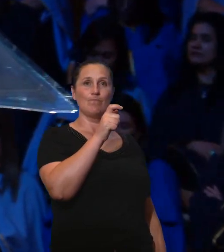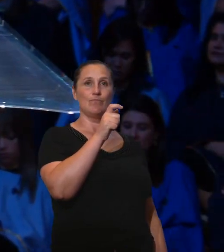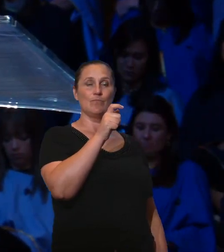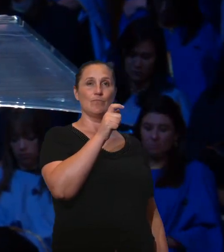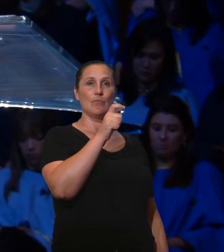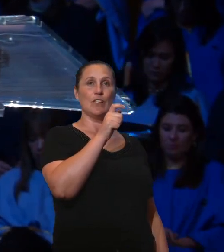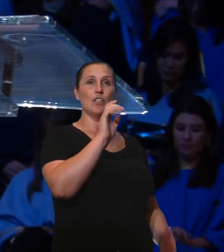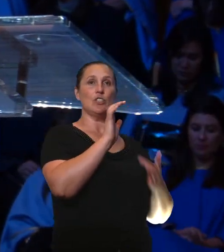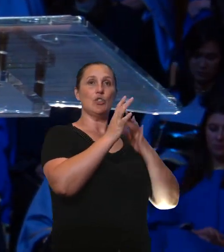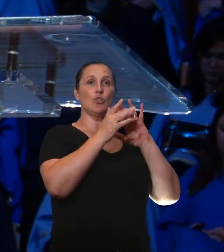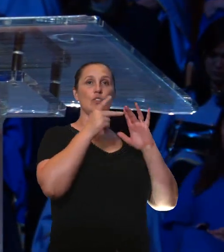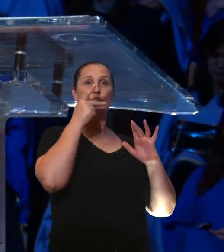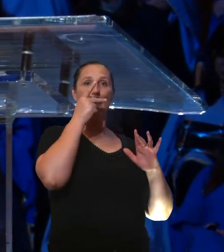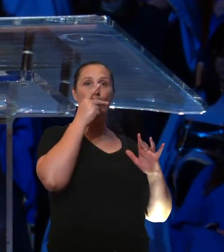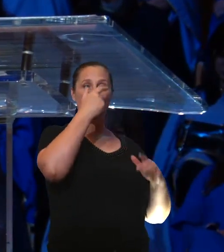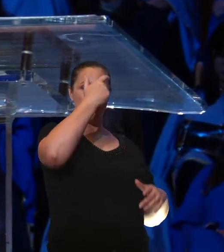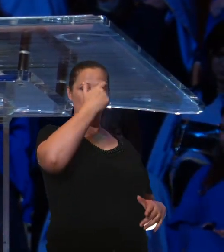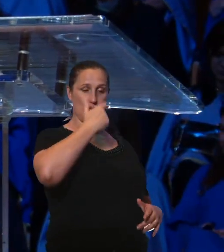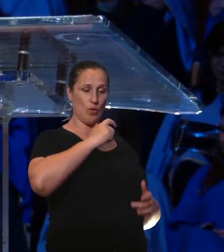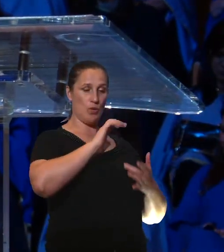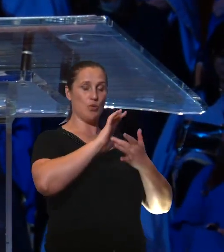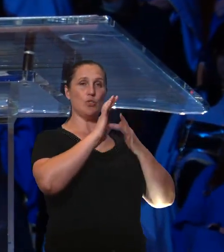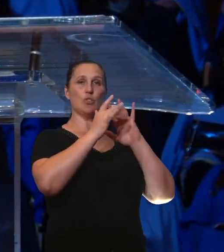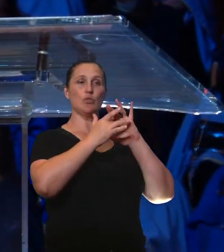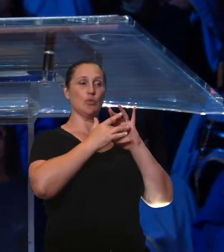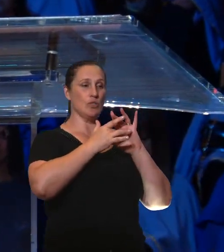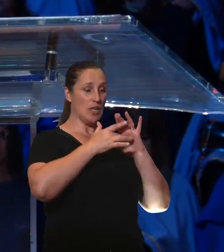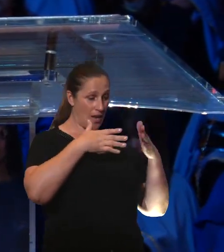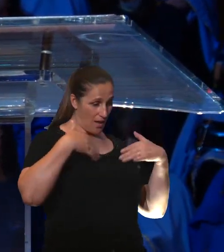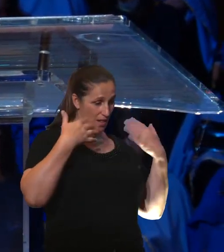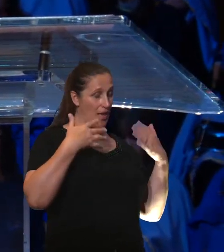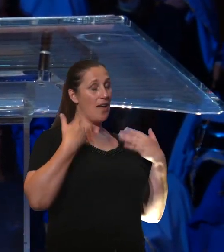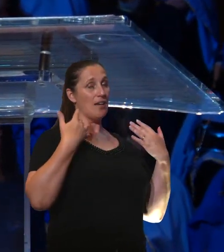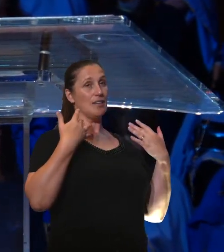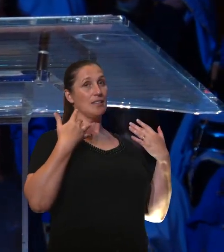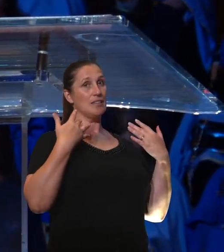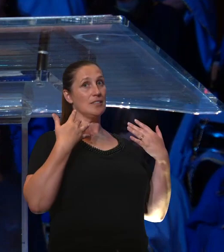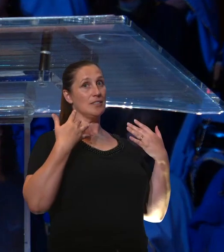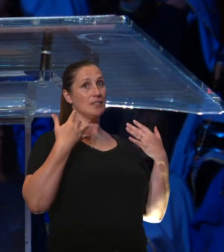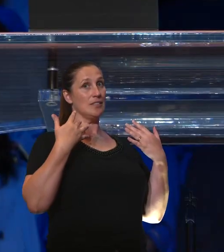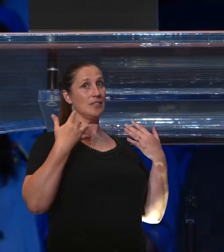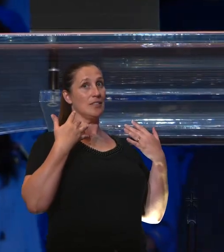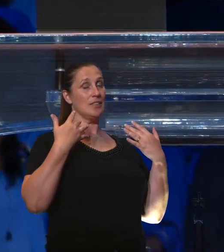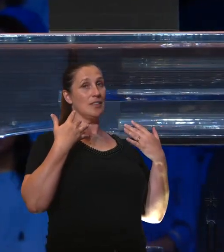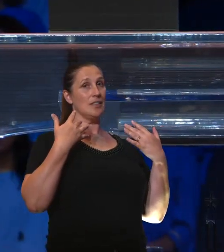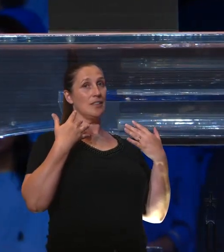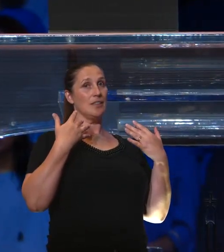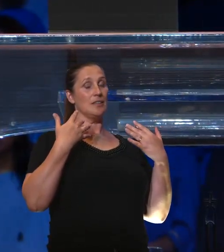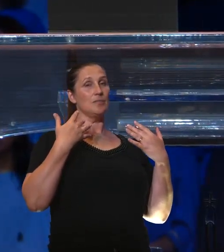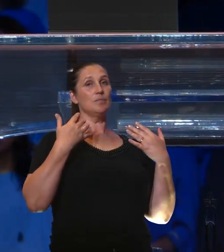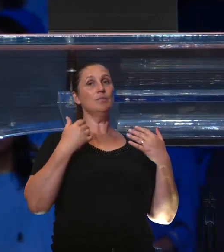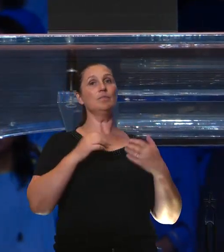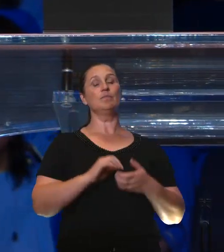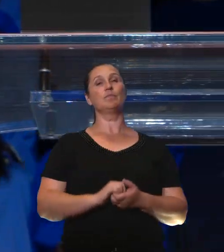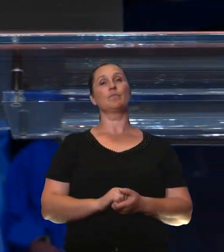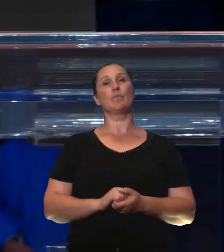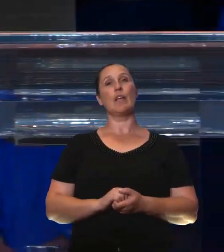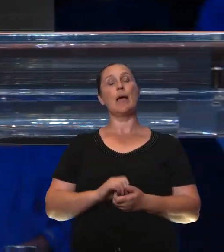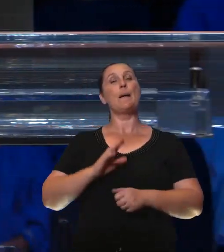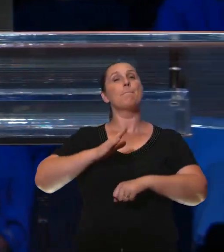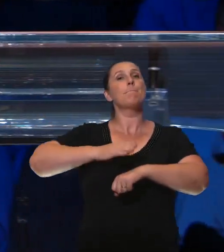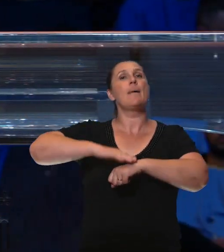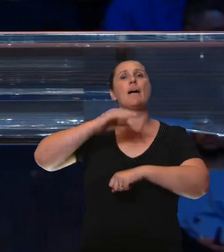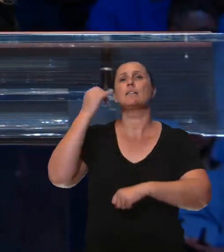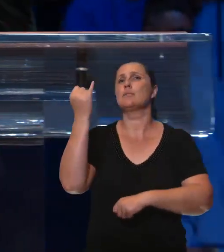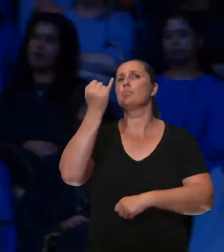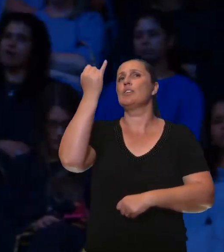sou eu, tem de bom ânimo, ao ouvir a palavra, é mais